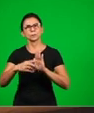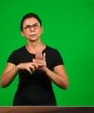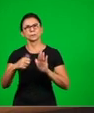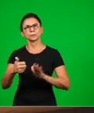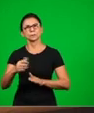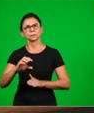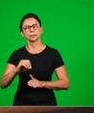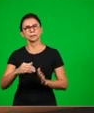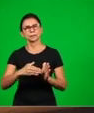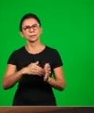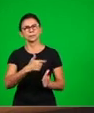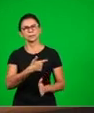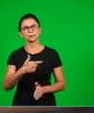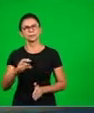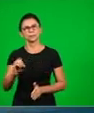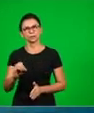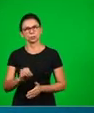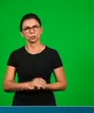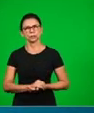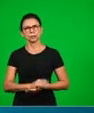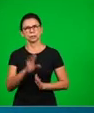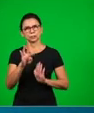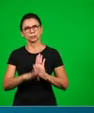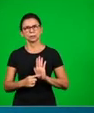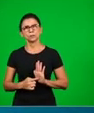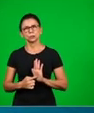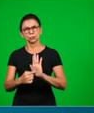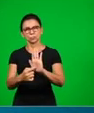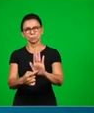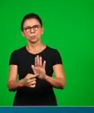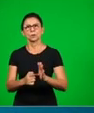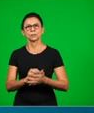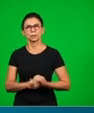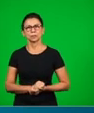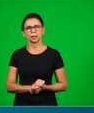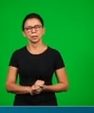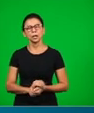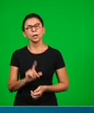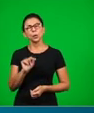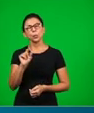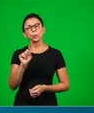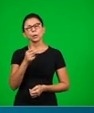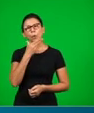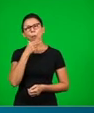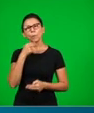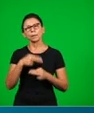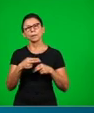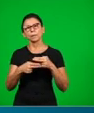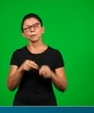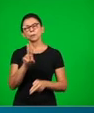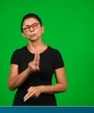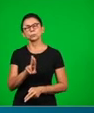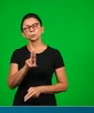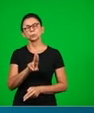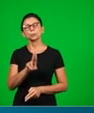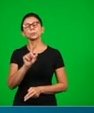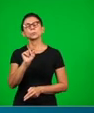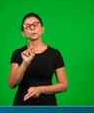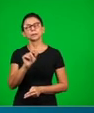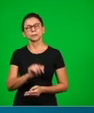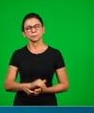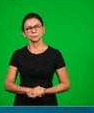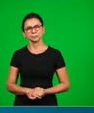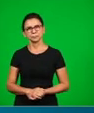10 a 20, quais foram as armas de Neemias? Então a pergunta é essa, quais foram as armas de